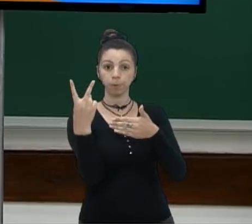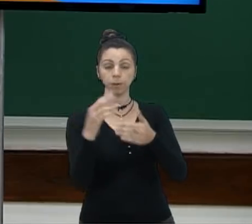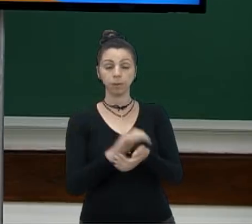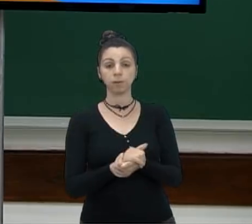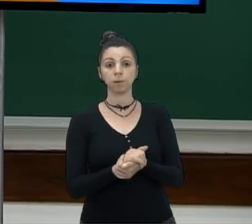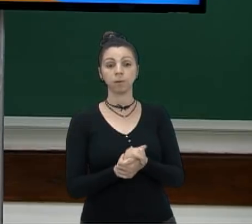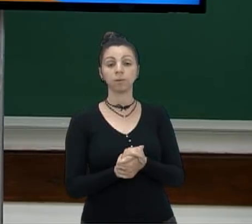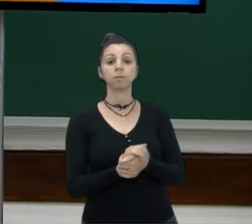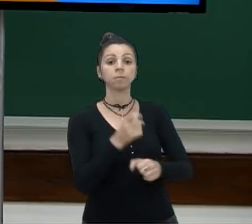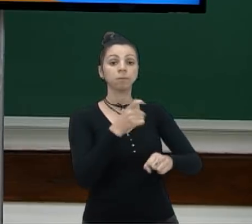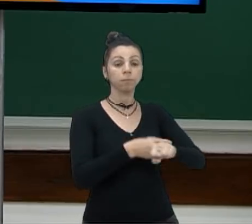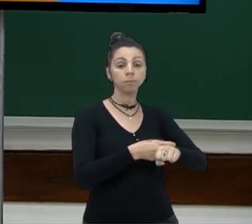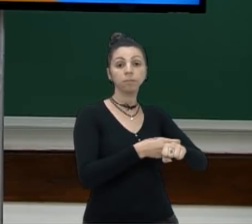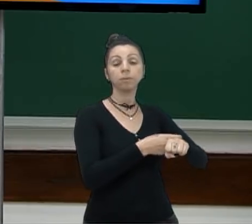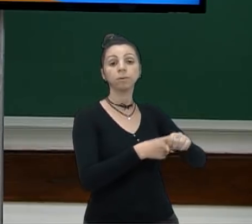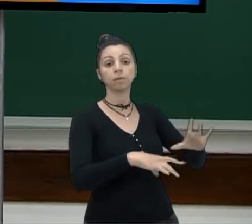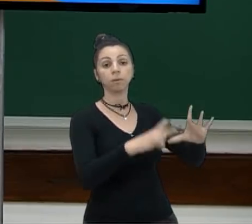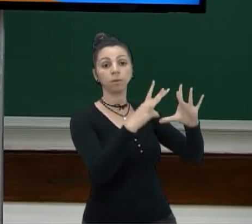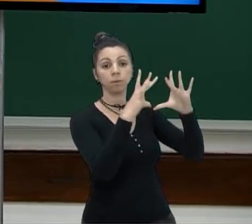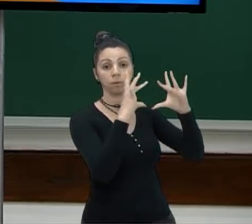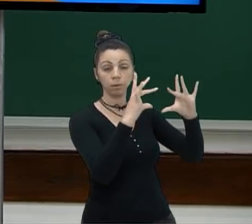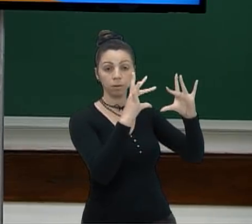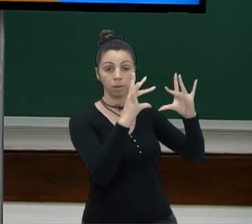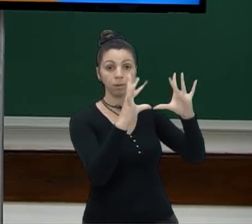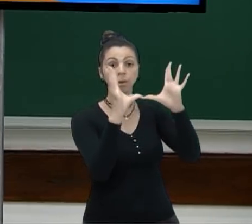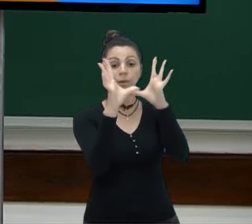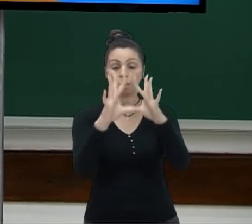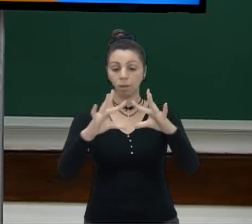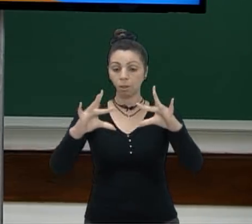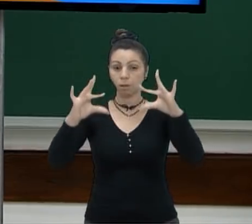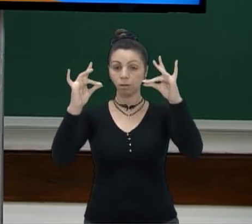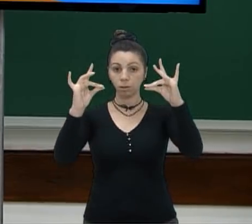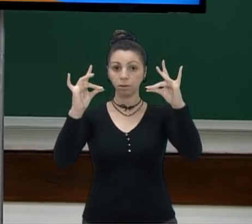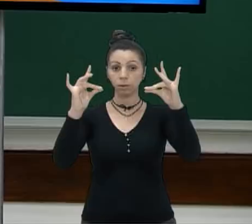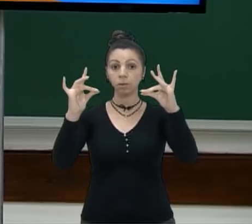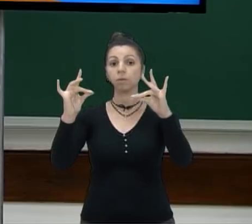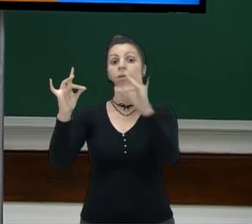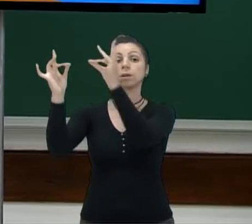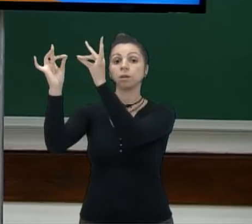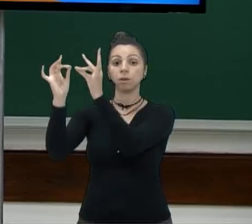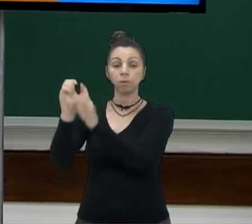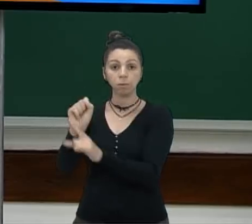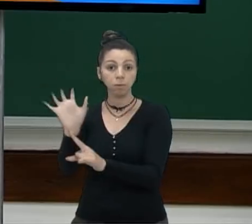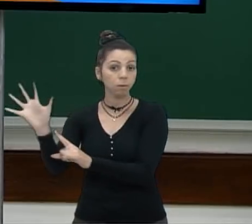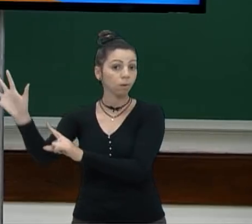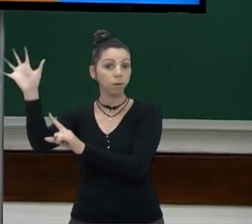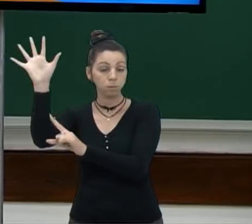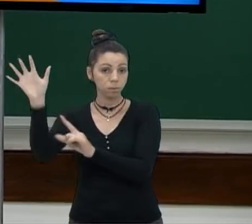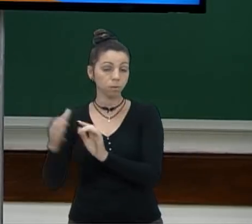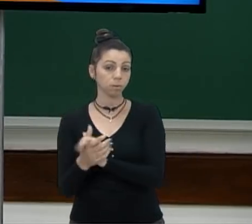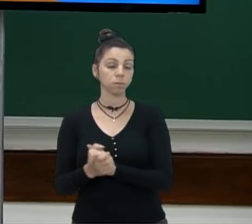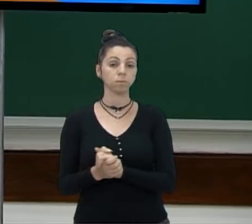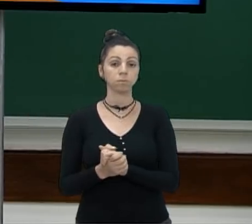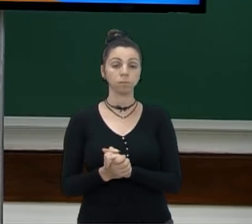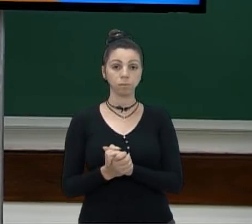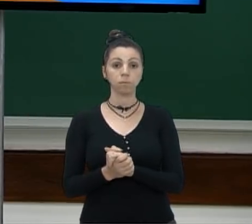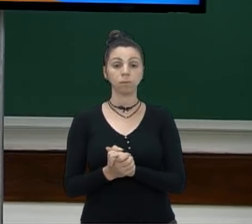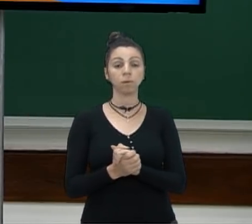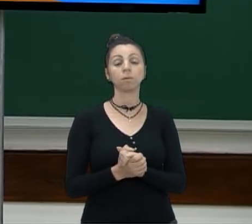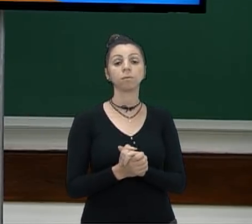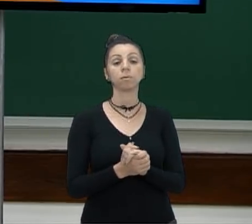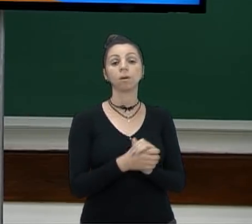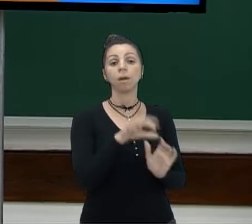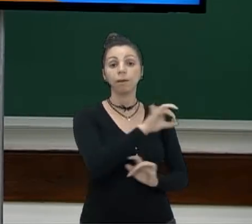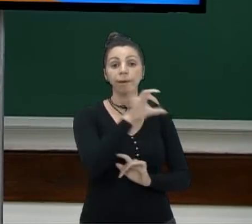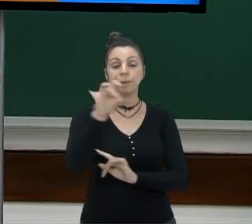propriedades específicas. Os sólidos têm propriedades específicas, os líquidos têm propriedades específicas e o gasoso também